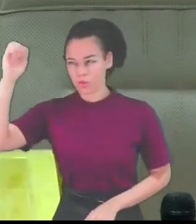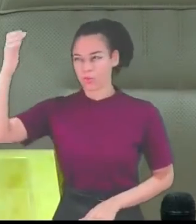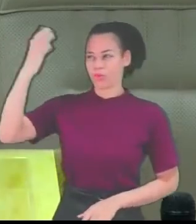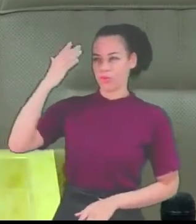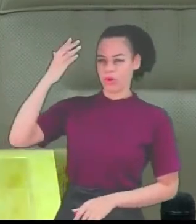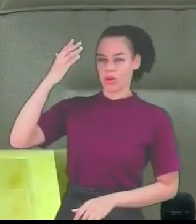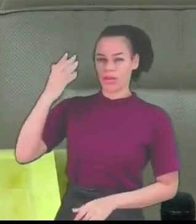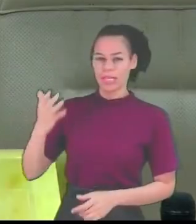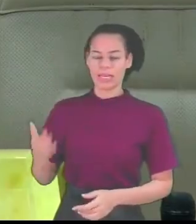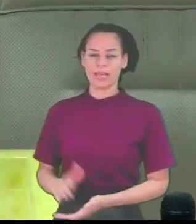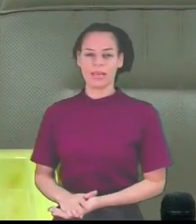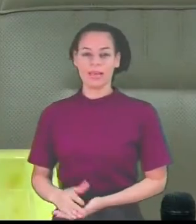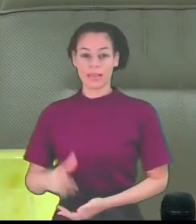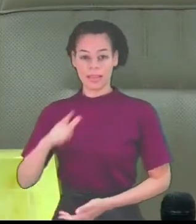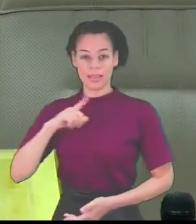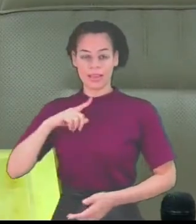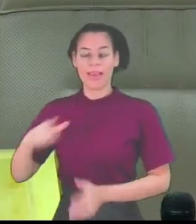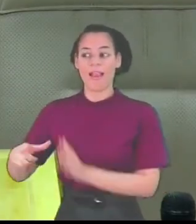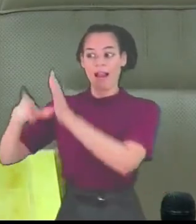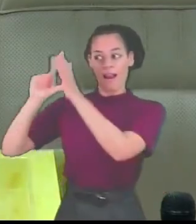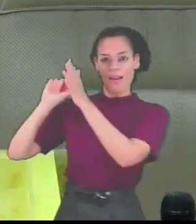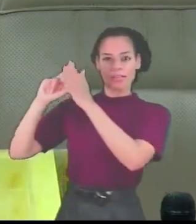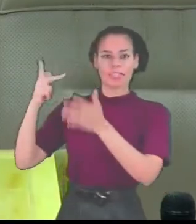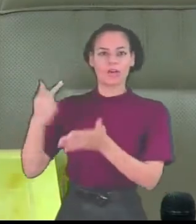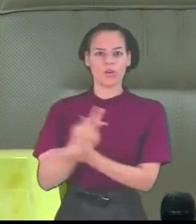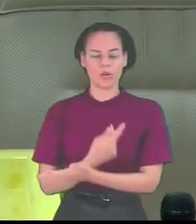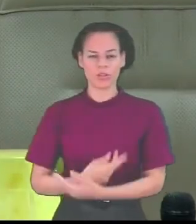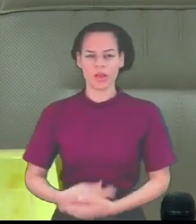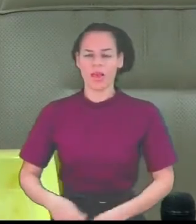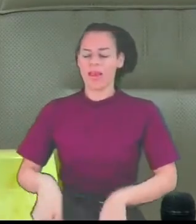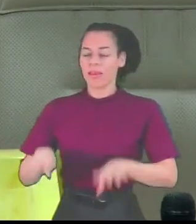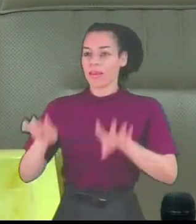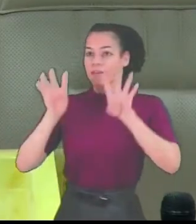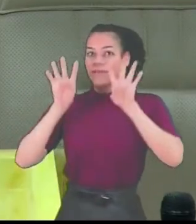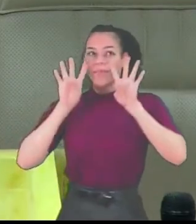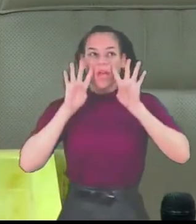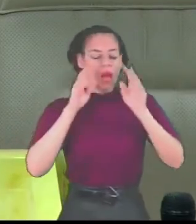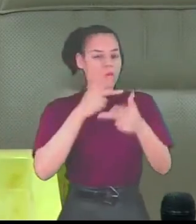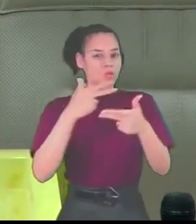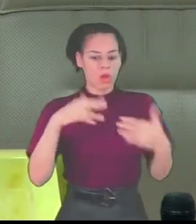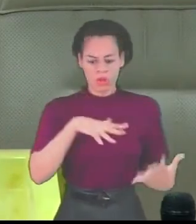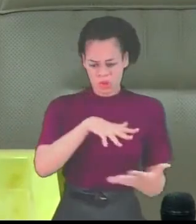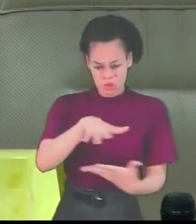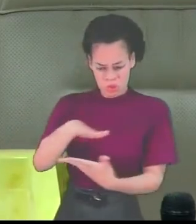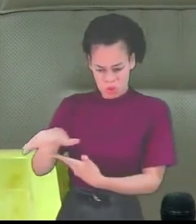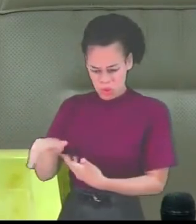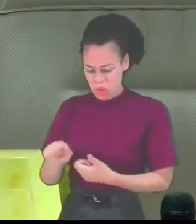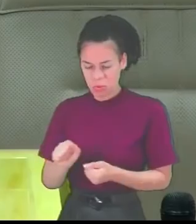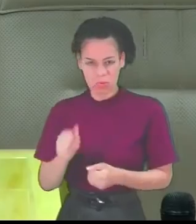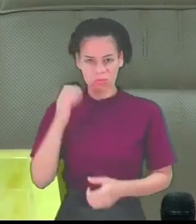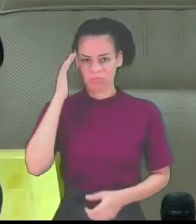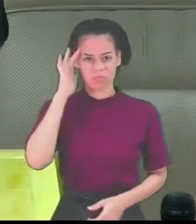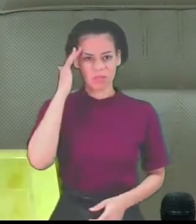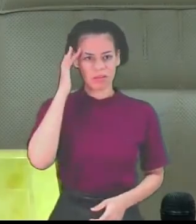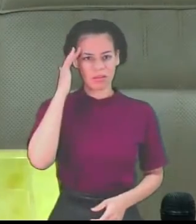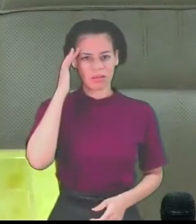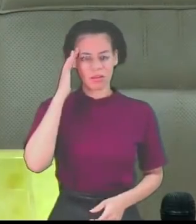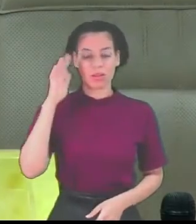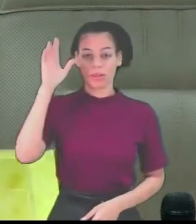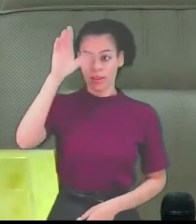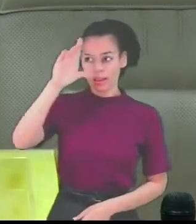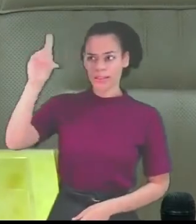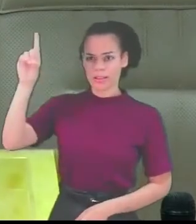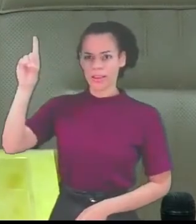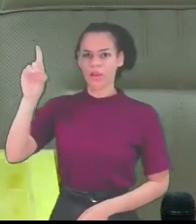antecipação que visto número as coisas que o mundo não podem compreender que